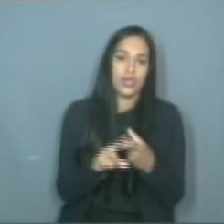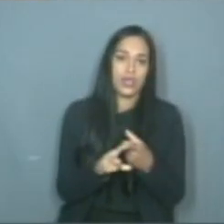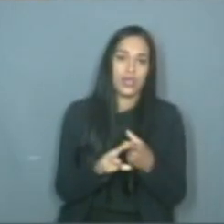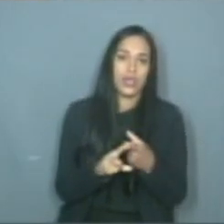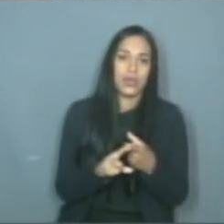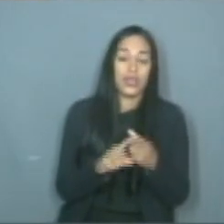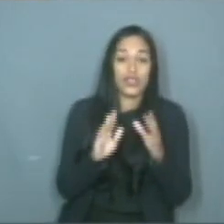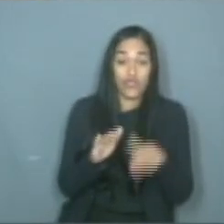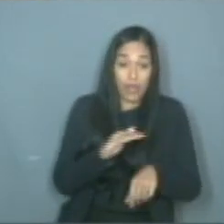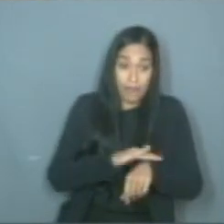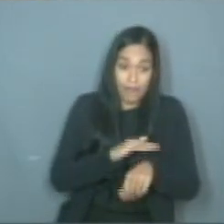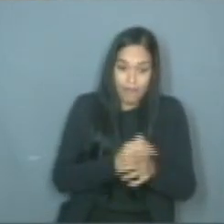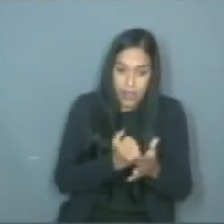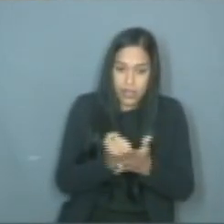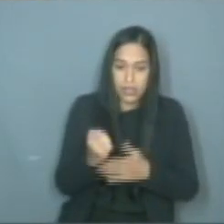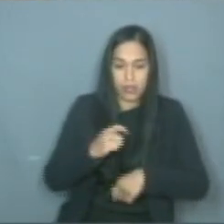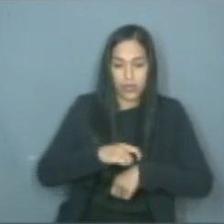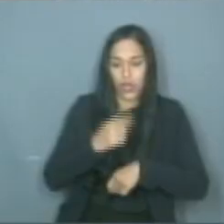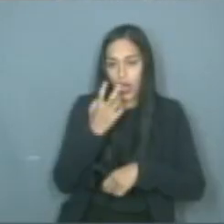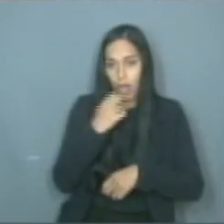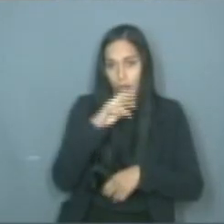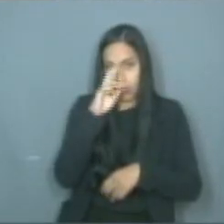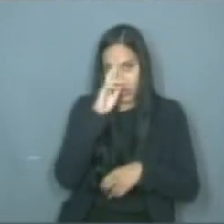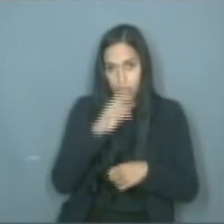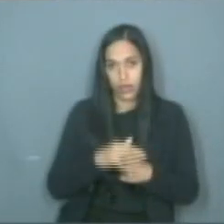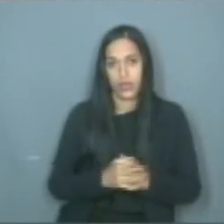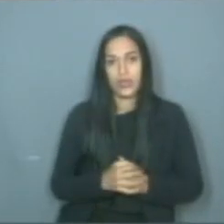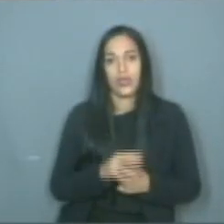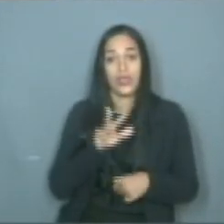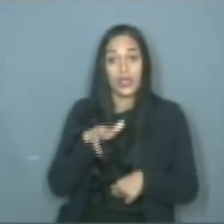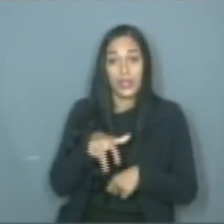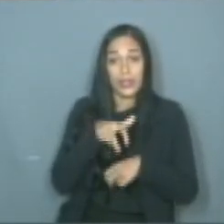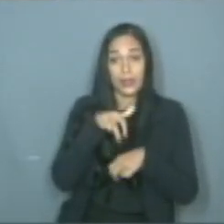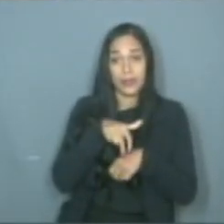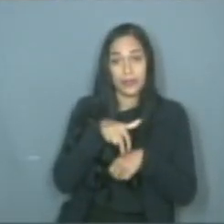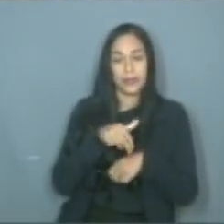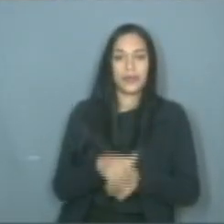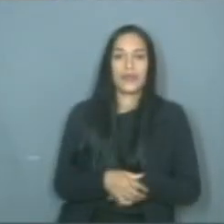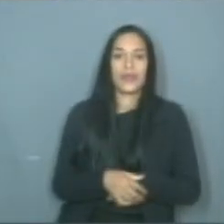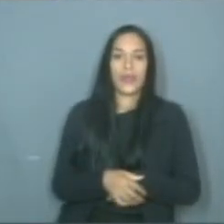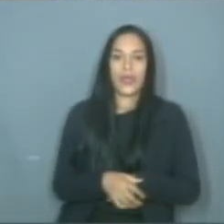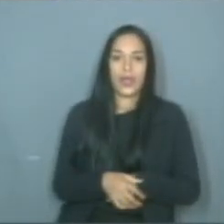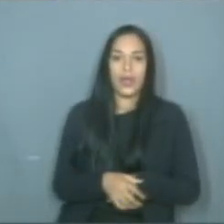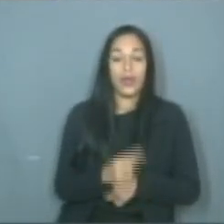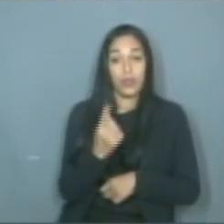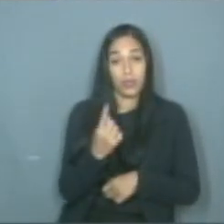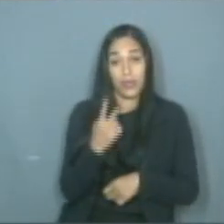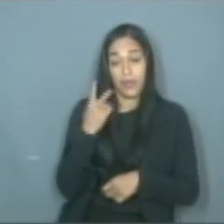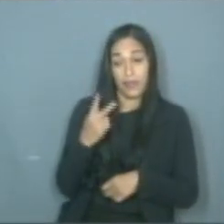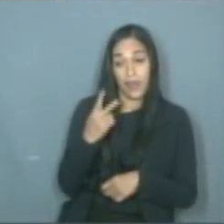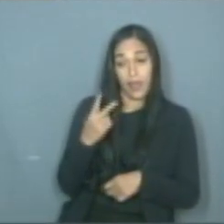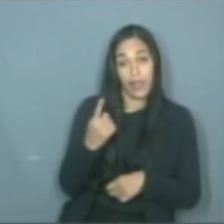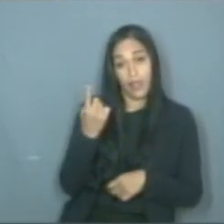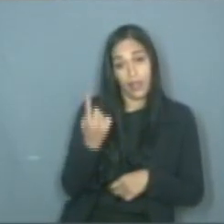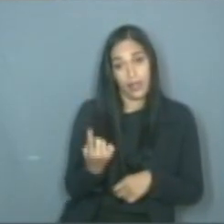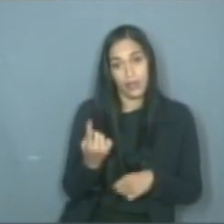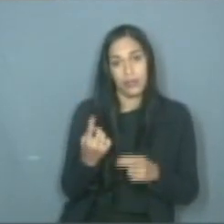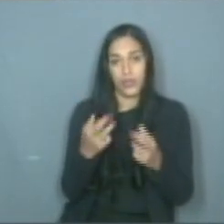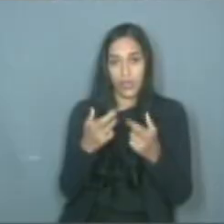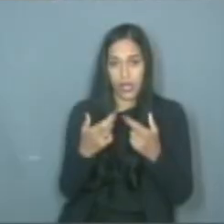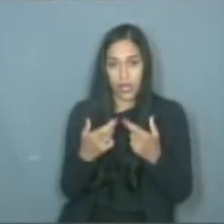passando bem da hora do almoço. Eu subi à tribuna para registrar aqui uma fala com relação aos requerimentos feitos